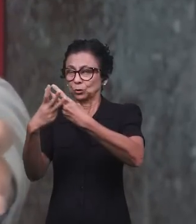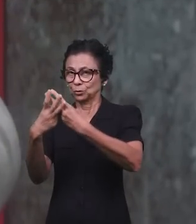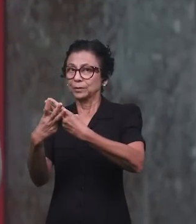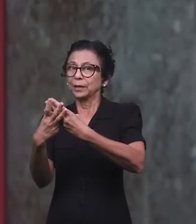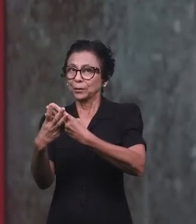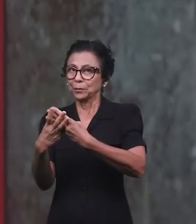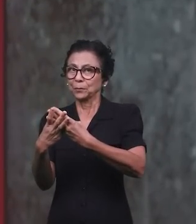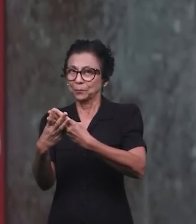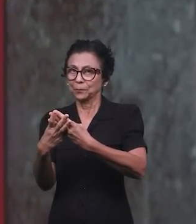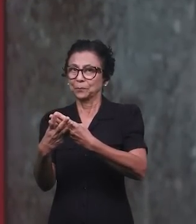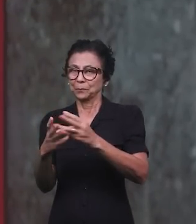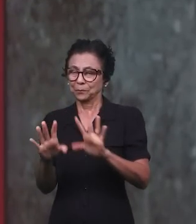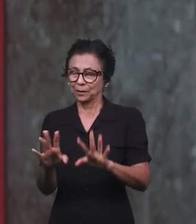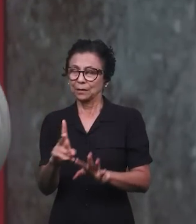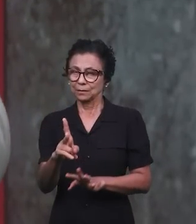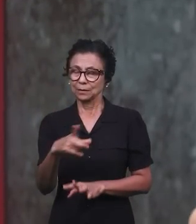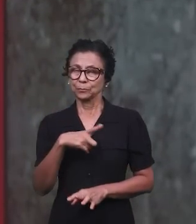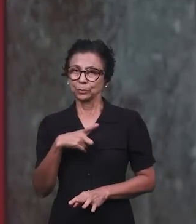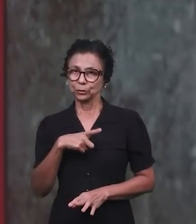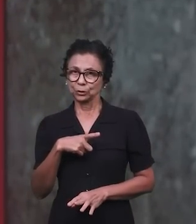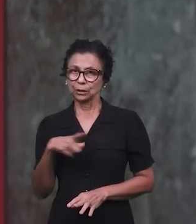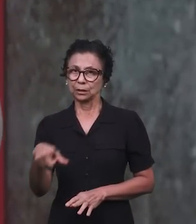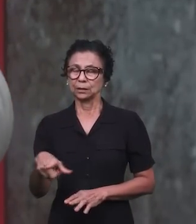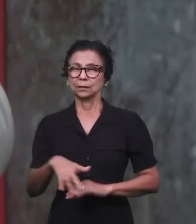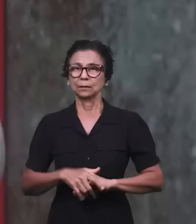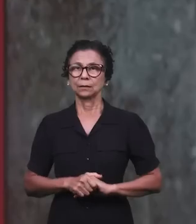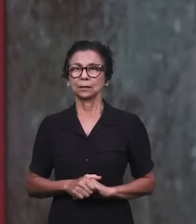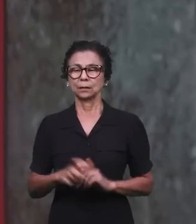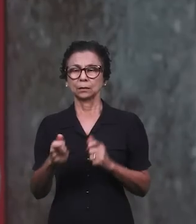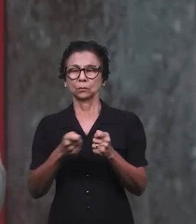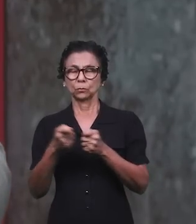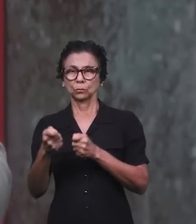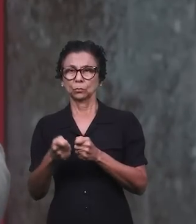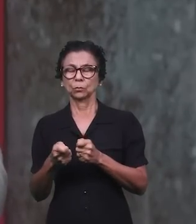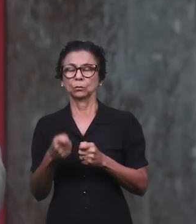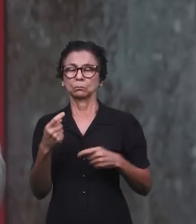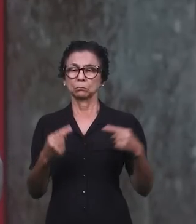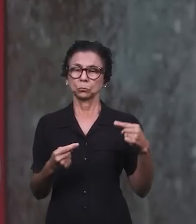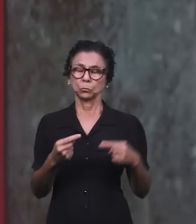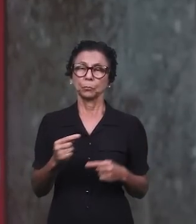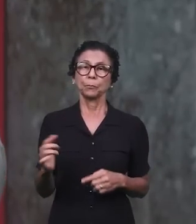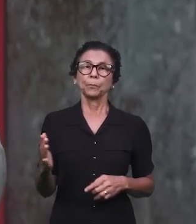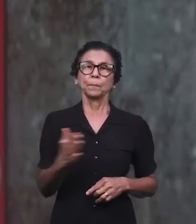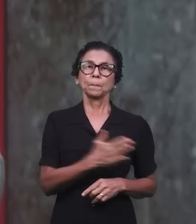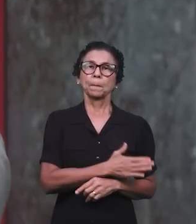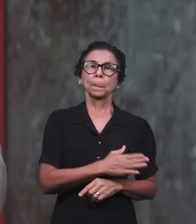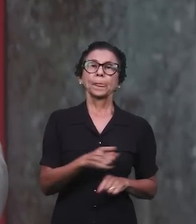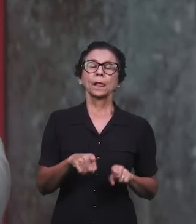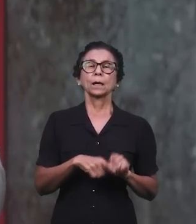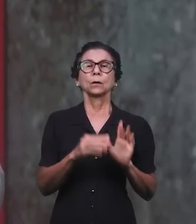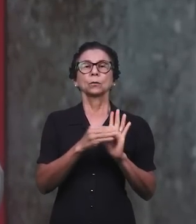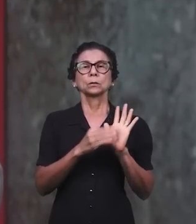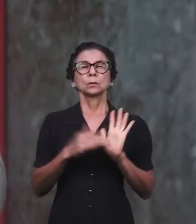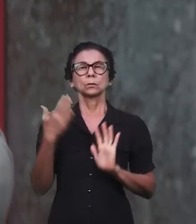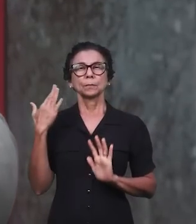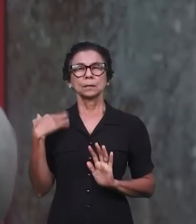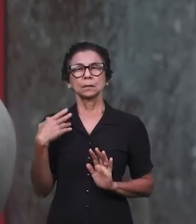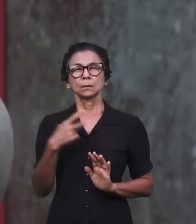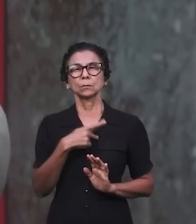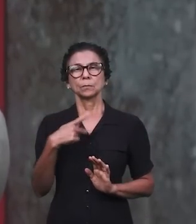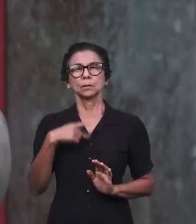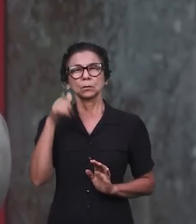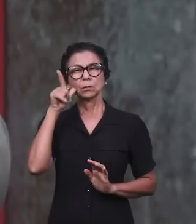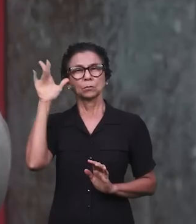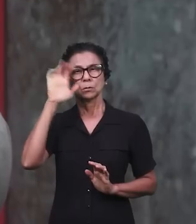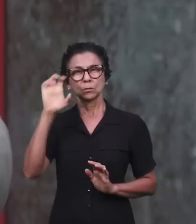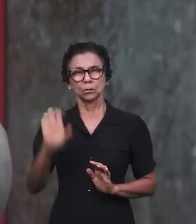mais a autonomia sobre o território, o controle político. E aí, no episódio anterior, o pastor Luiz Eugênio mencionou as cruzadas, que